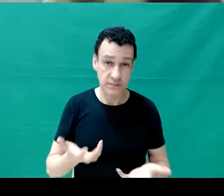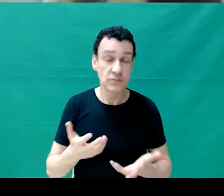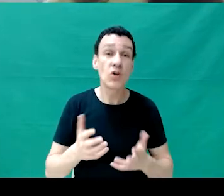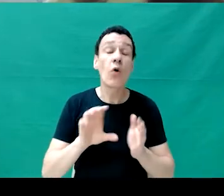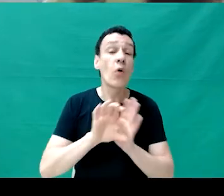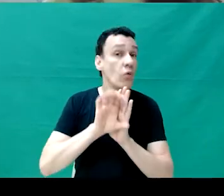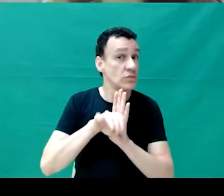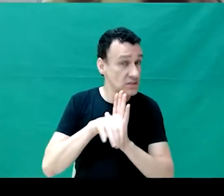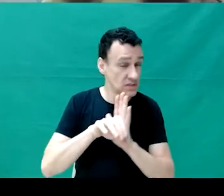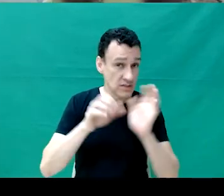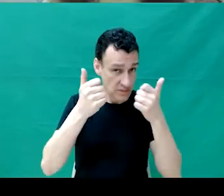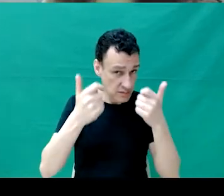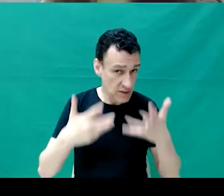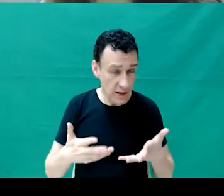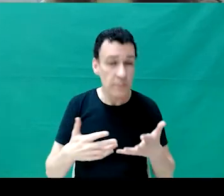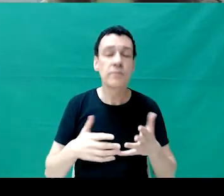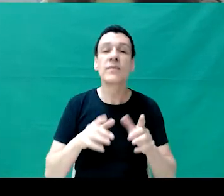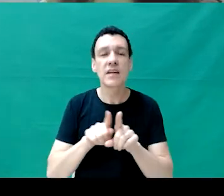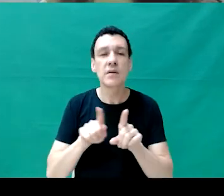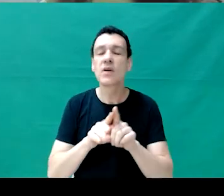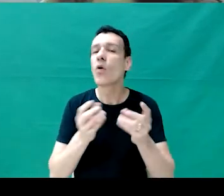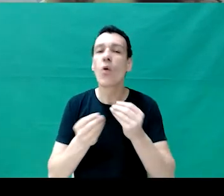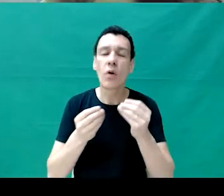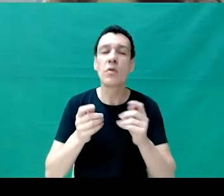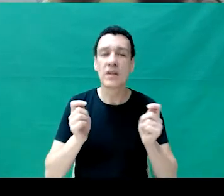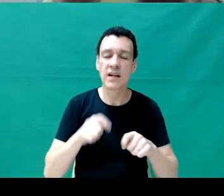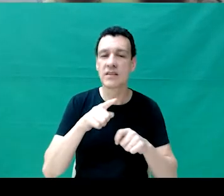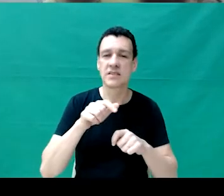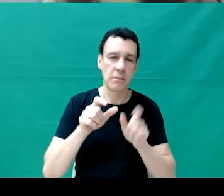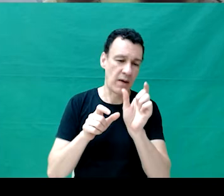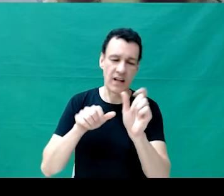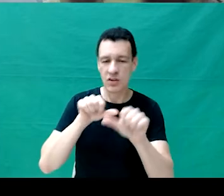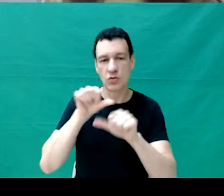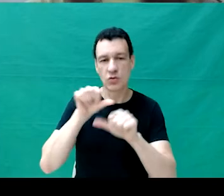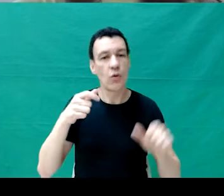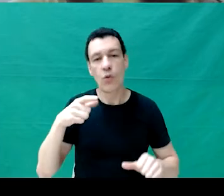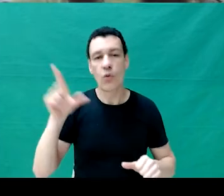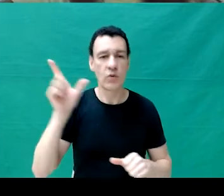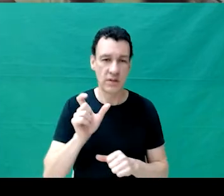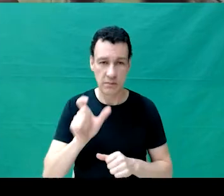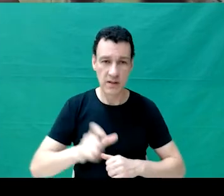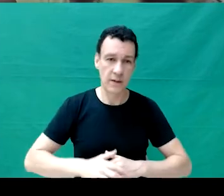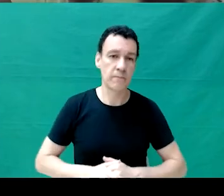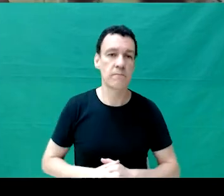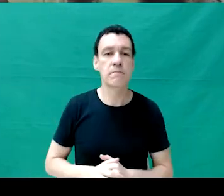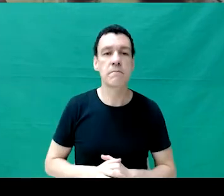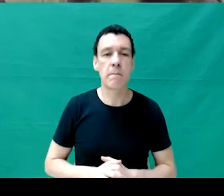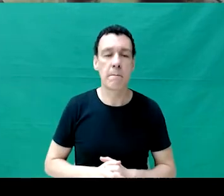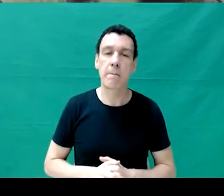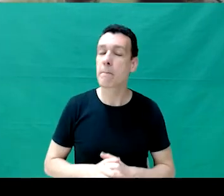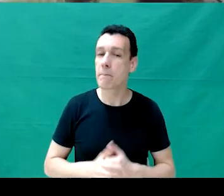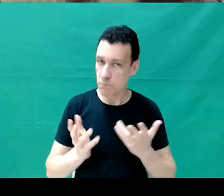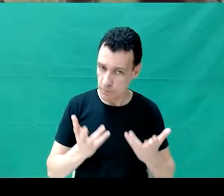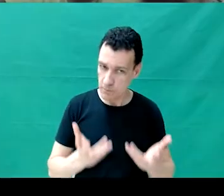de algumas e como você pode substituir esses termos. Então vamos lá. Primeiro, quem nunca